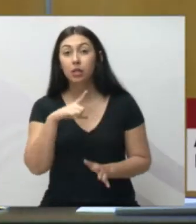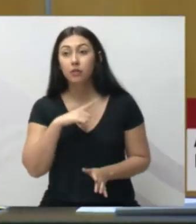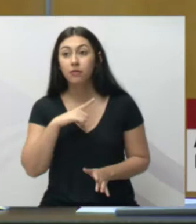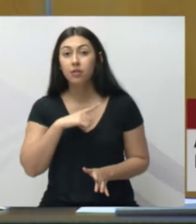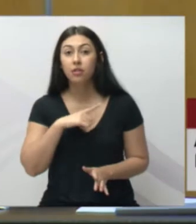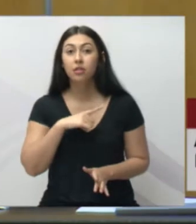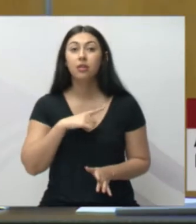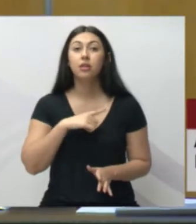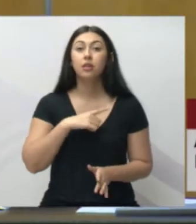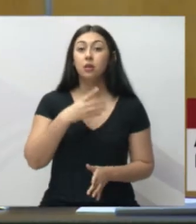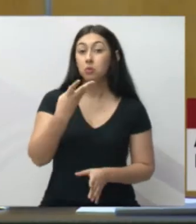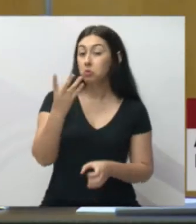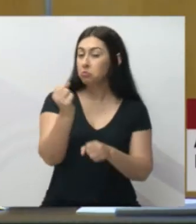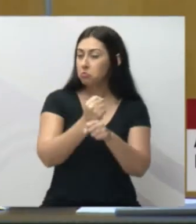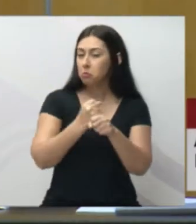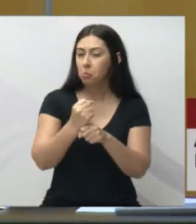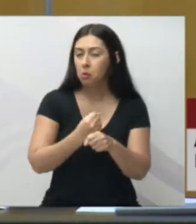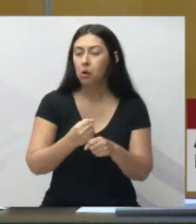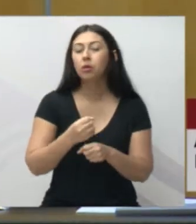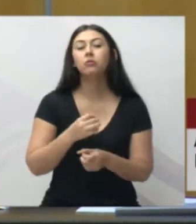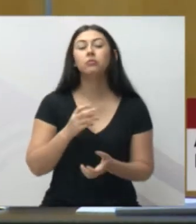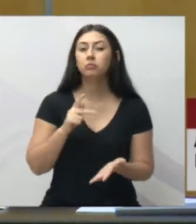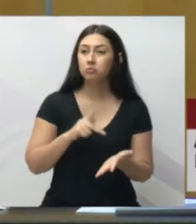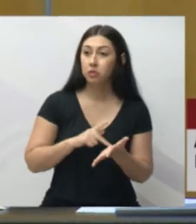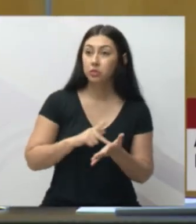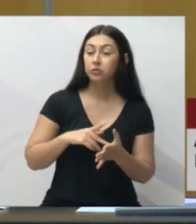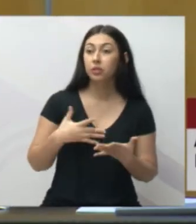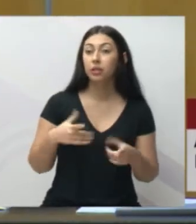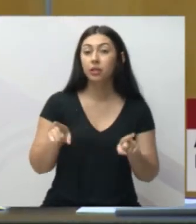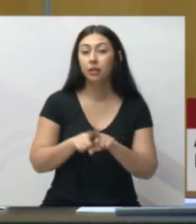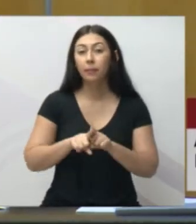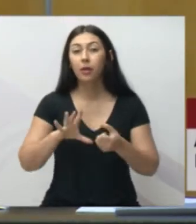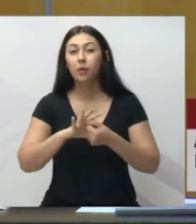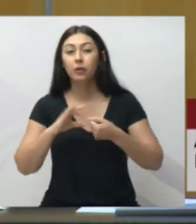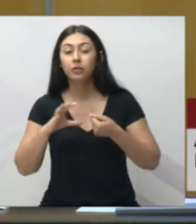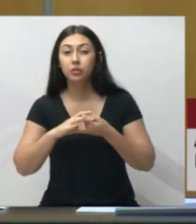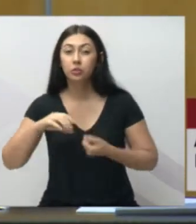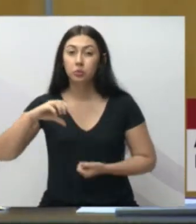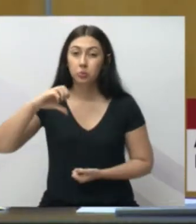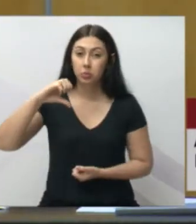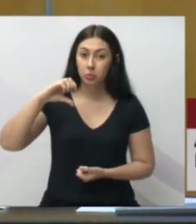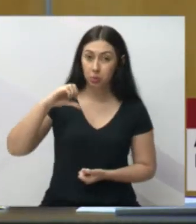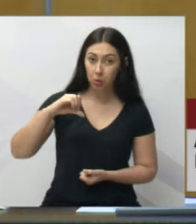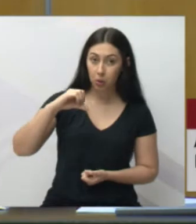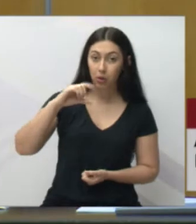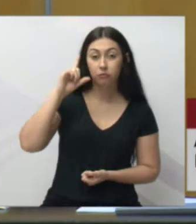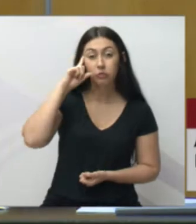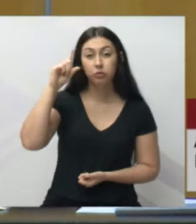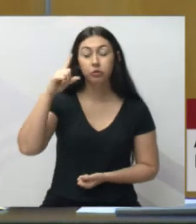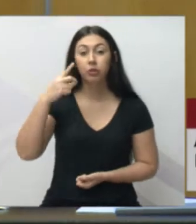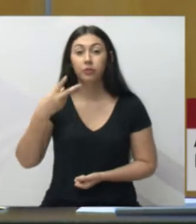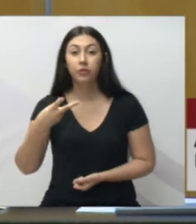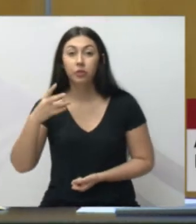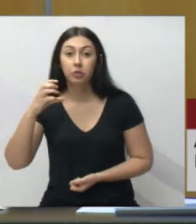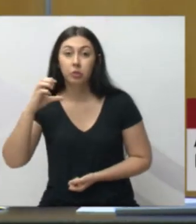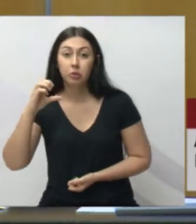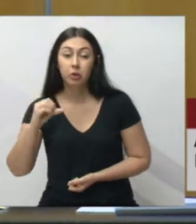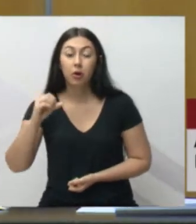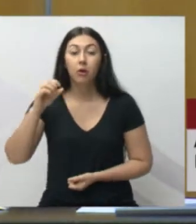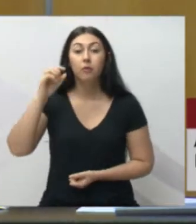4 anos, considerando que o artigo 9º da resolução número 642, de 29 de setembro de